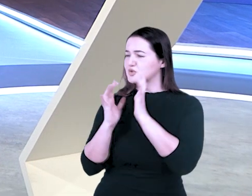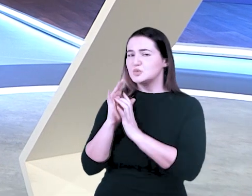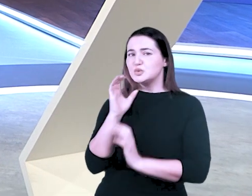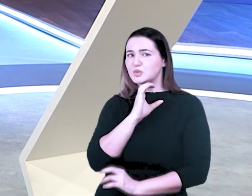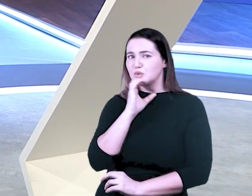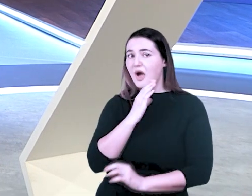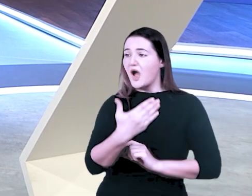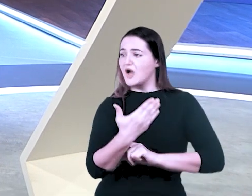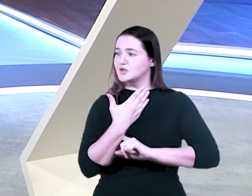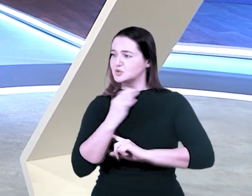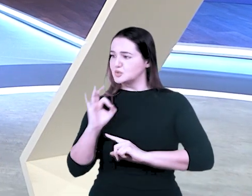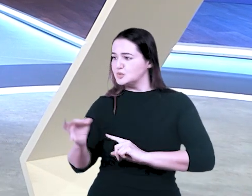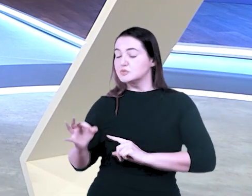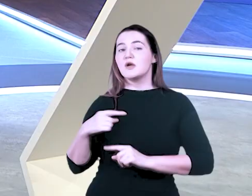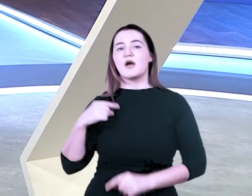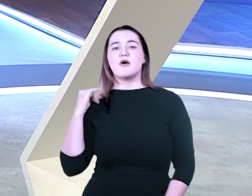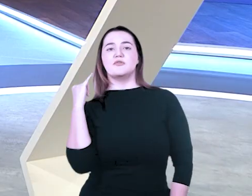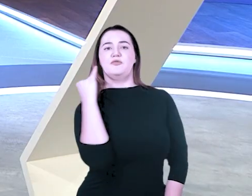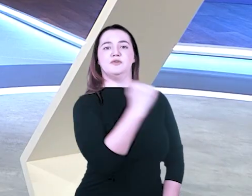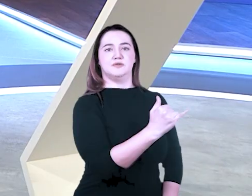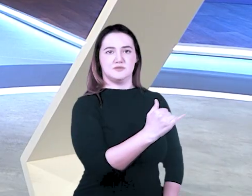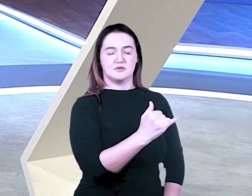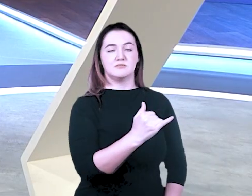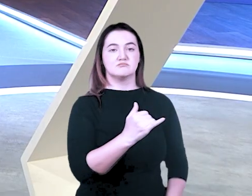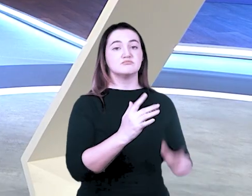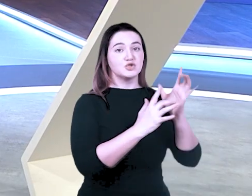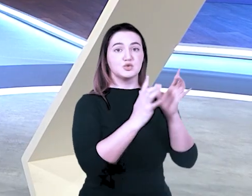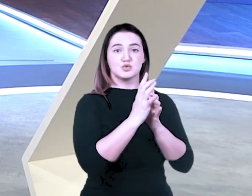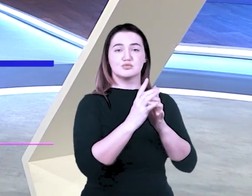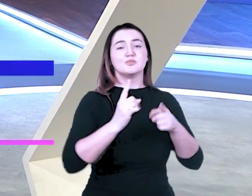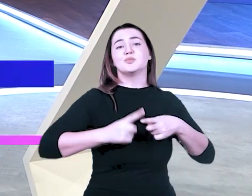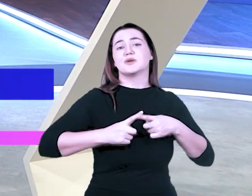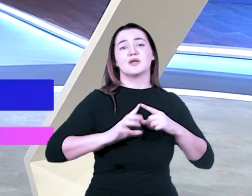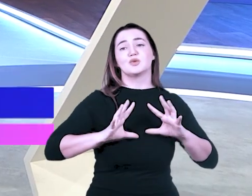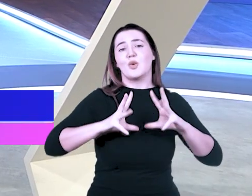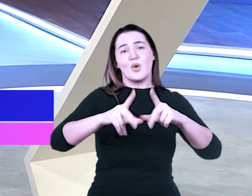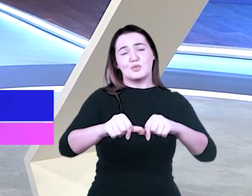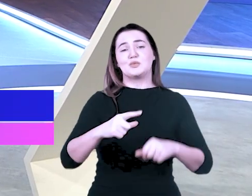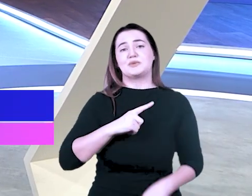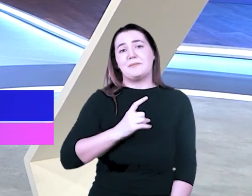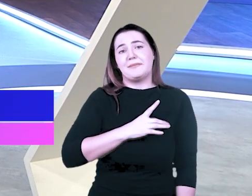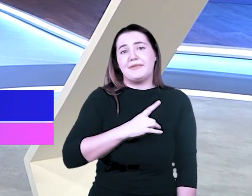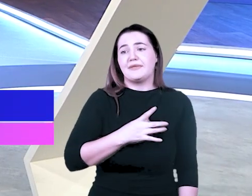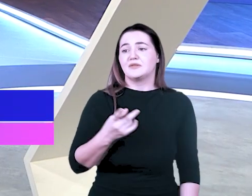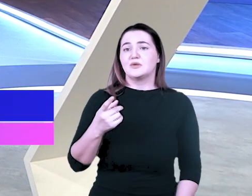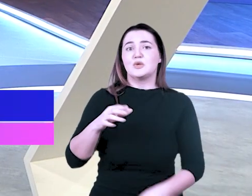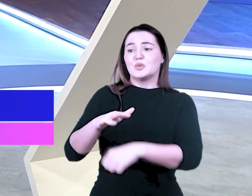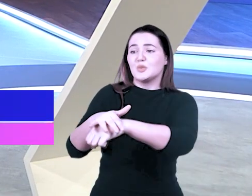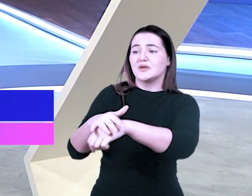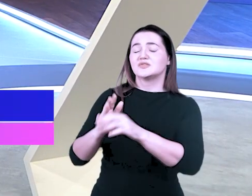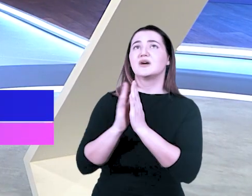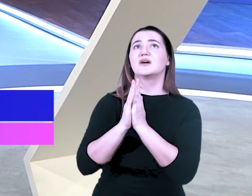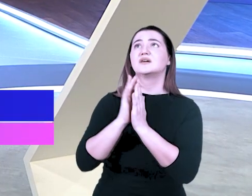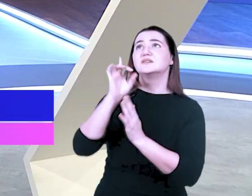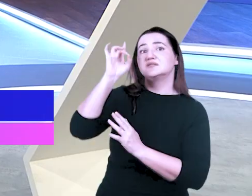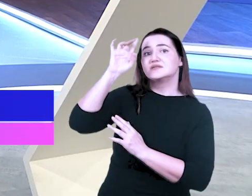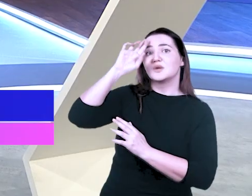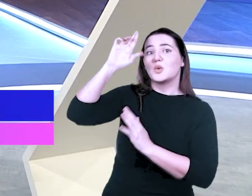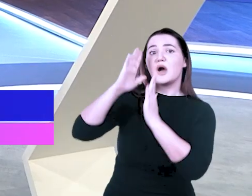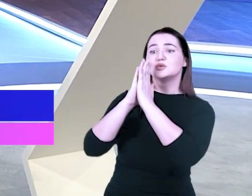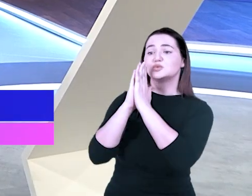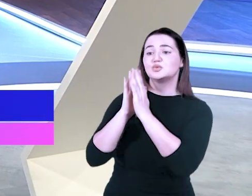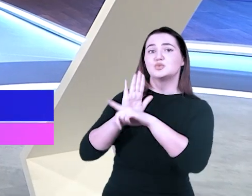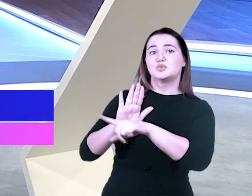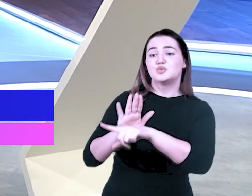ameaça. Para todos nós, o problema bate à porta de qualquer um. Algumas vezes